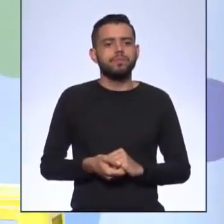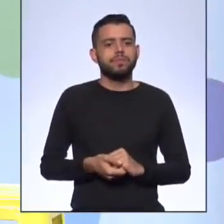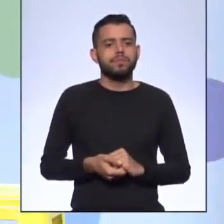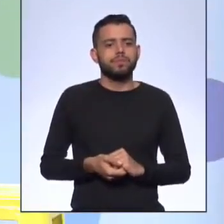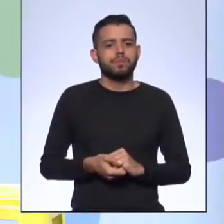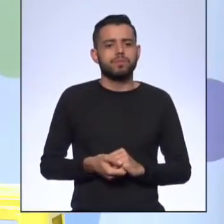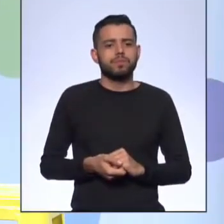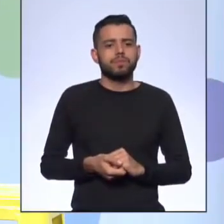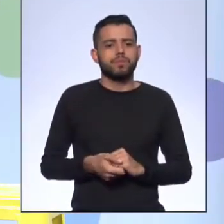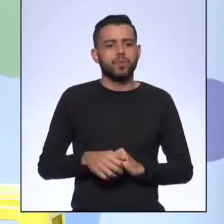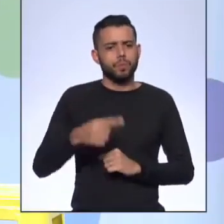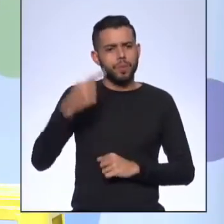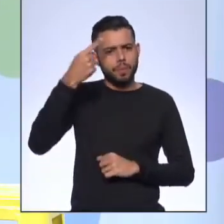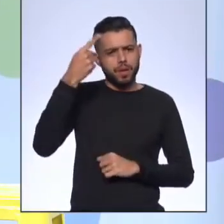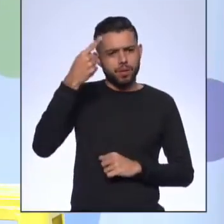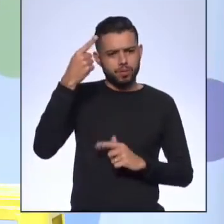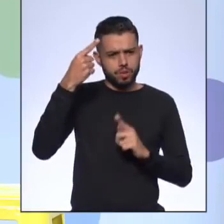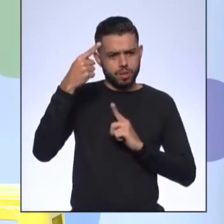a gente teve algum?